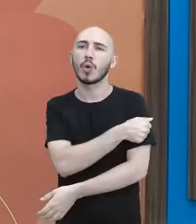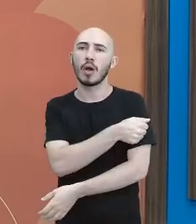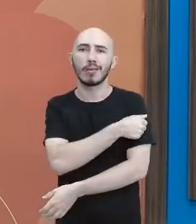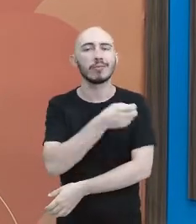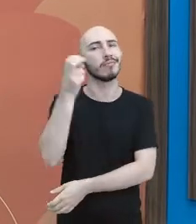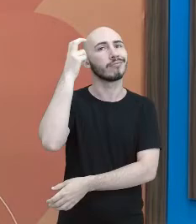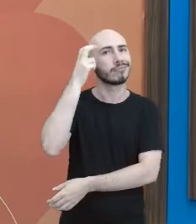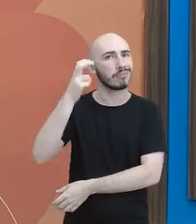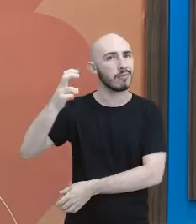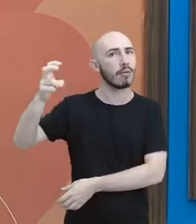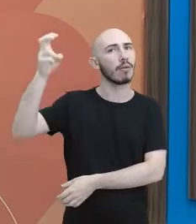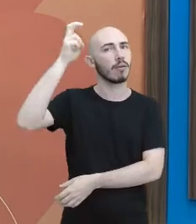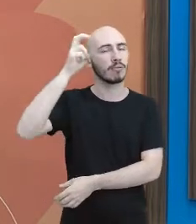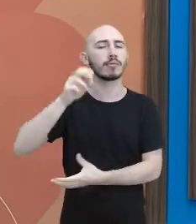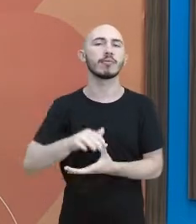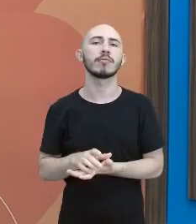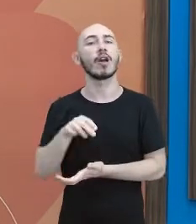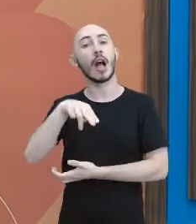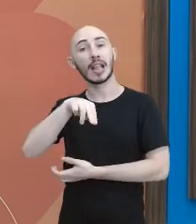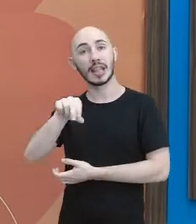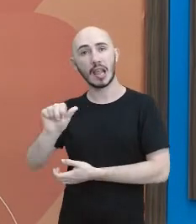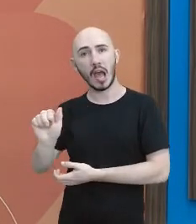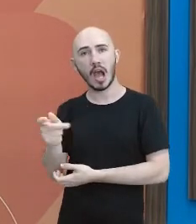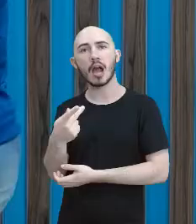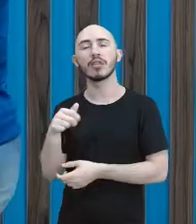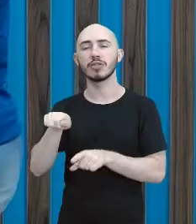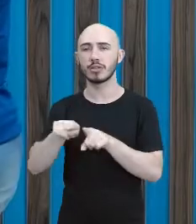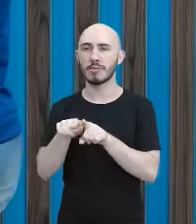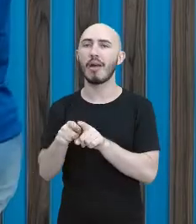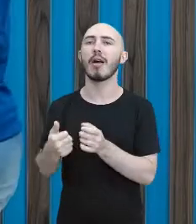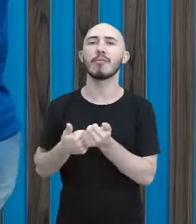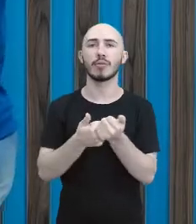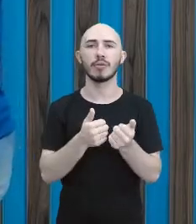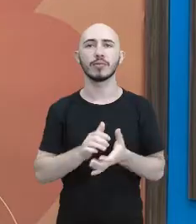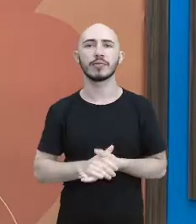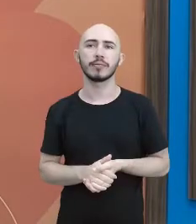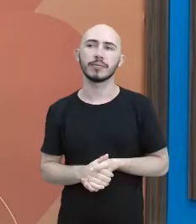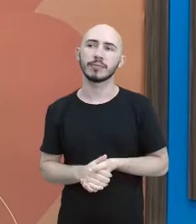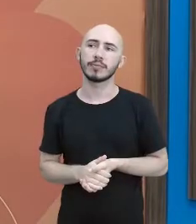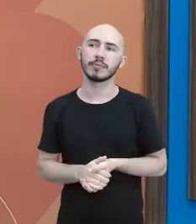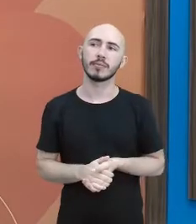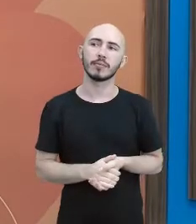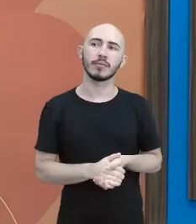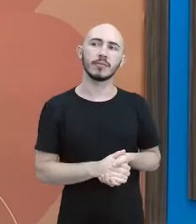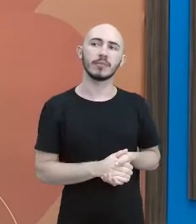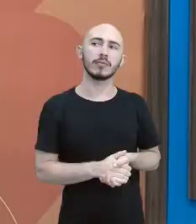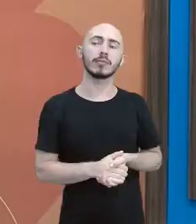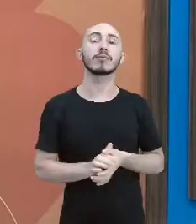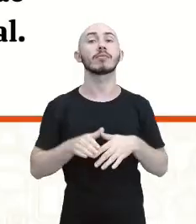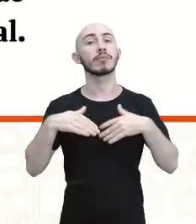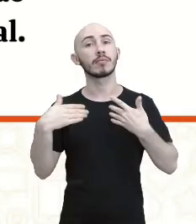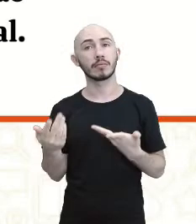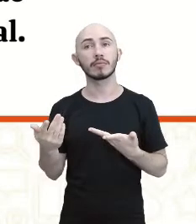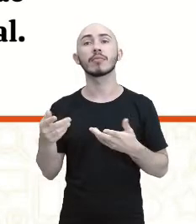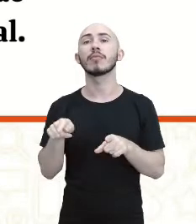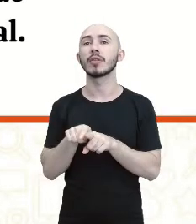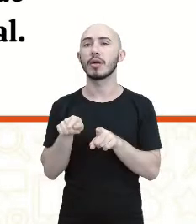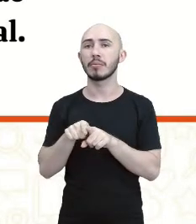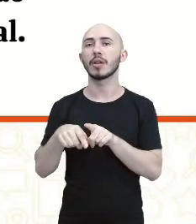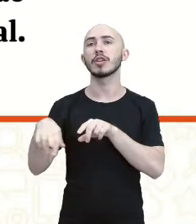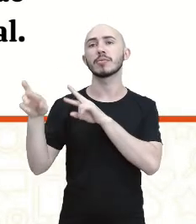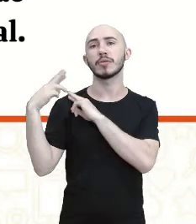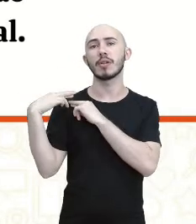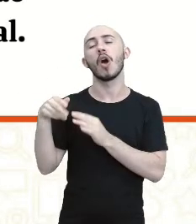O NAAS, ele dá esse suporte a esse professor. E ele também dá orientação,